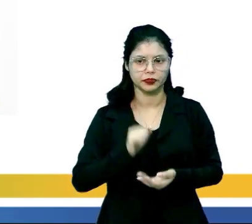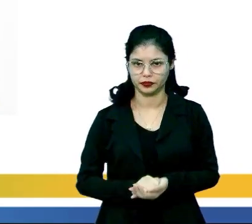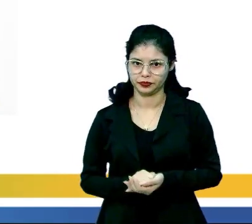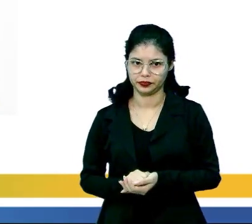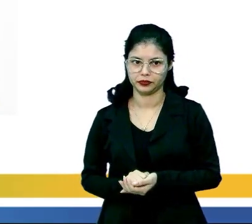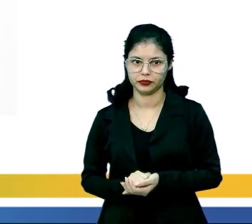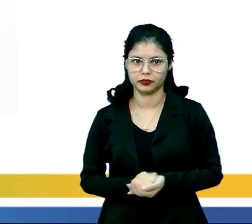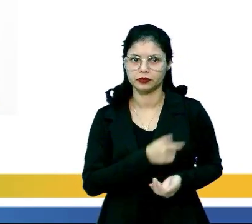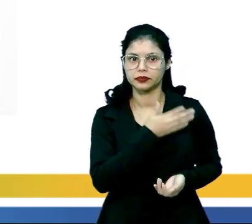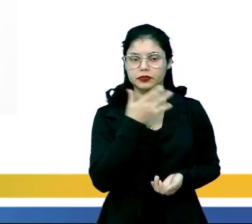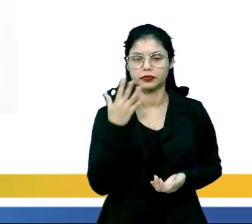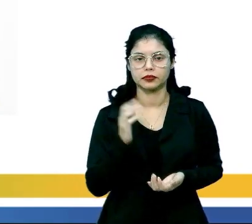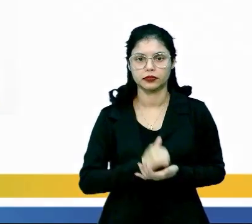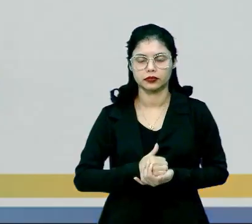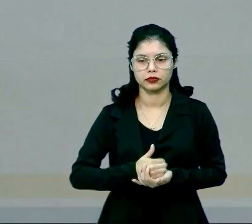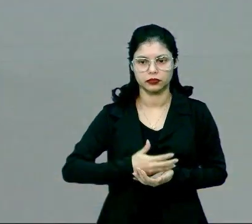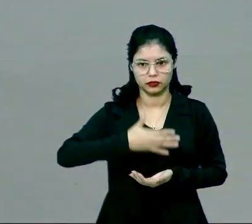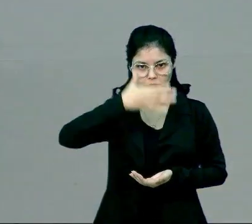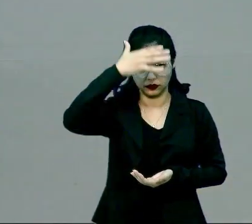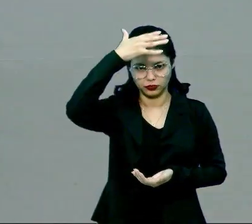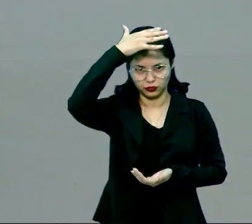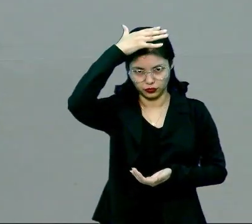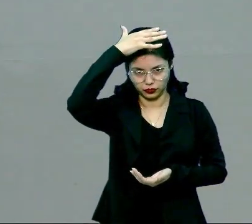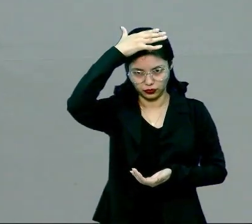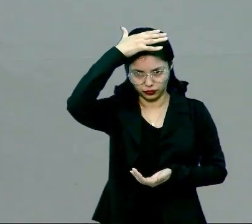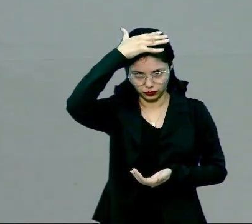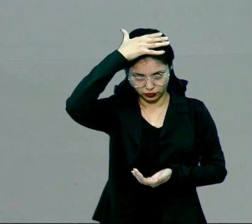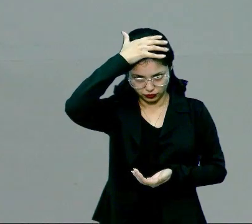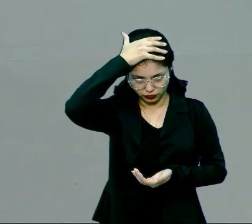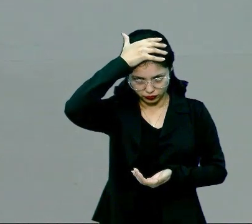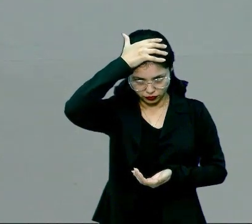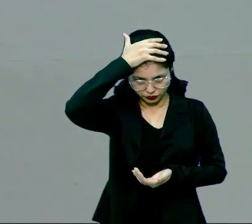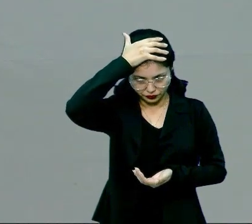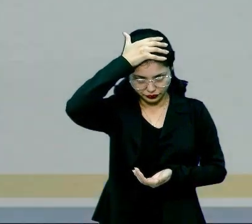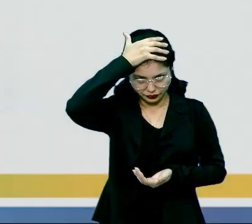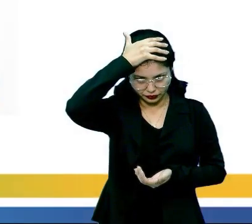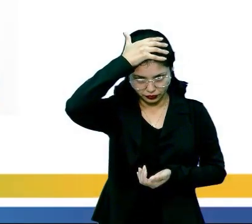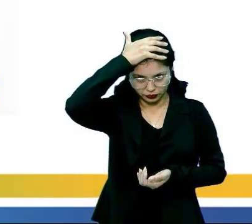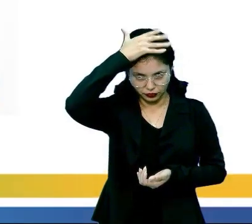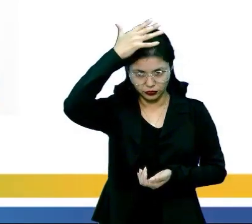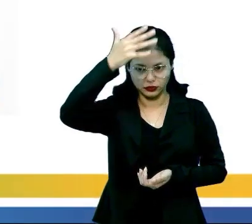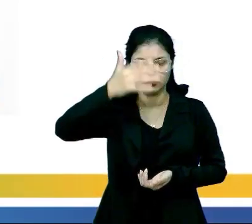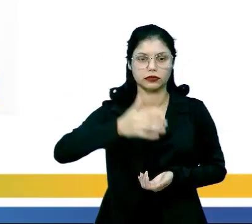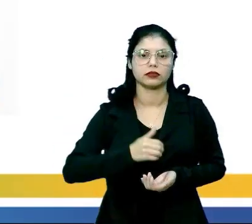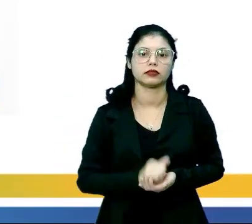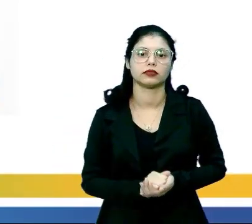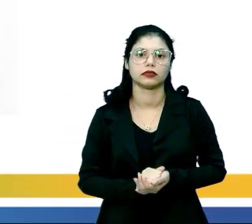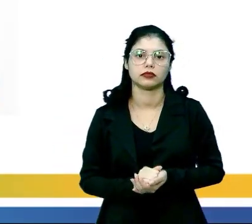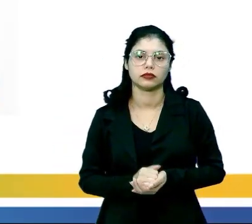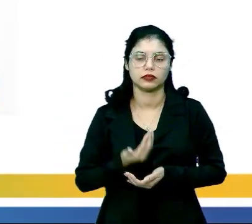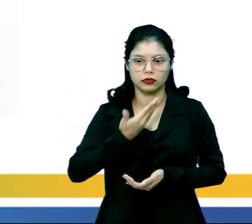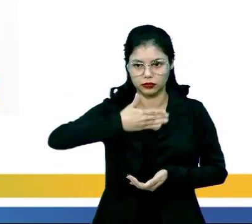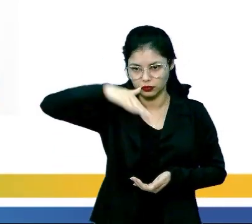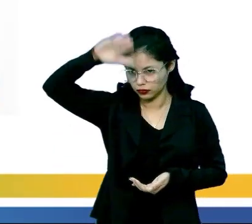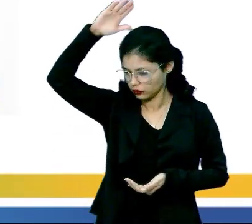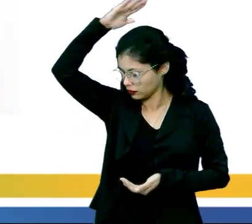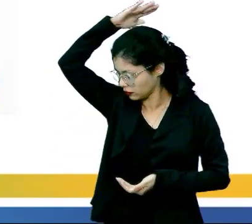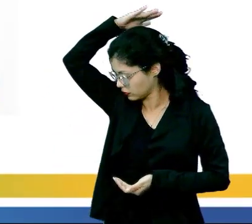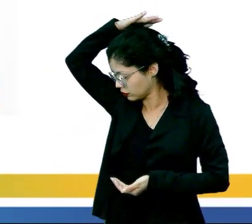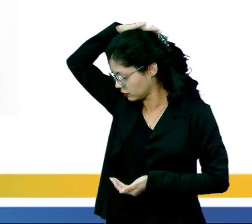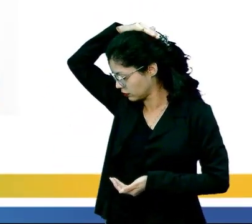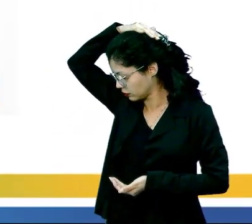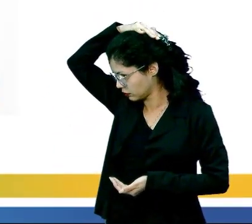do olfato, linguagem. Fica logo aí na frente, né, da parte da testa. Logo atrás, temos o